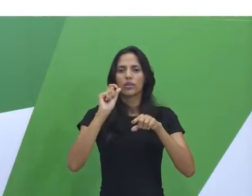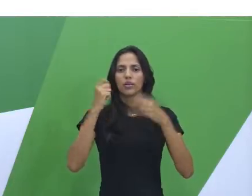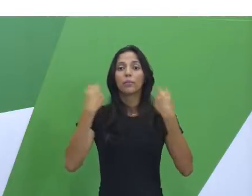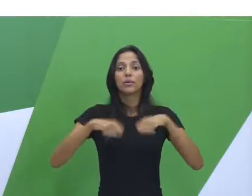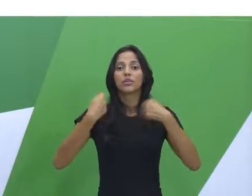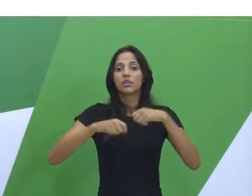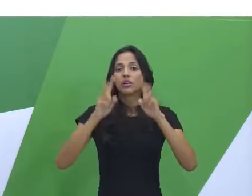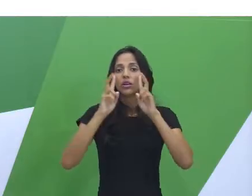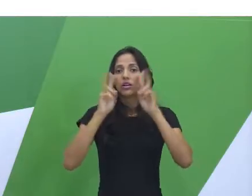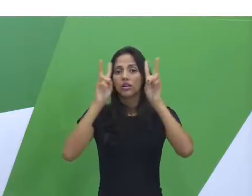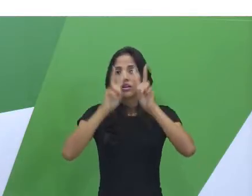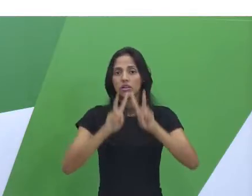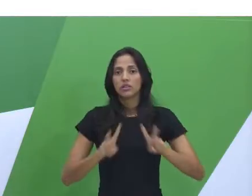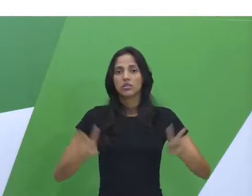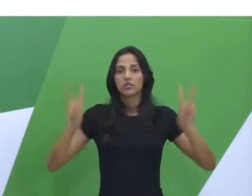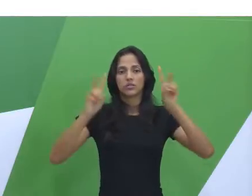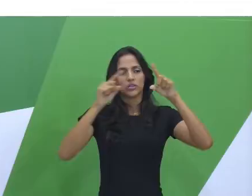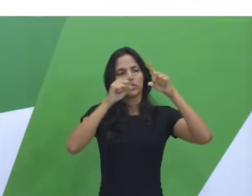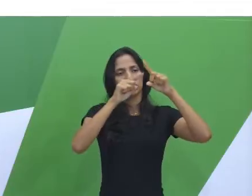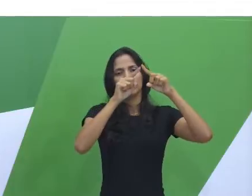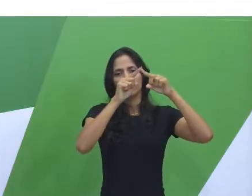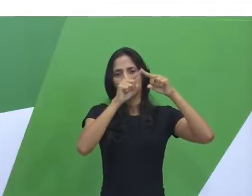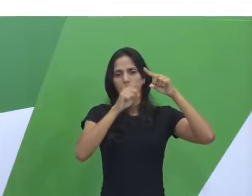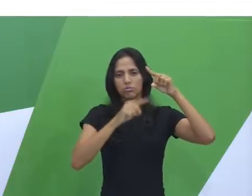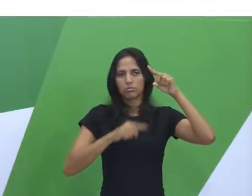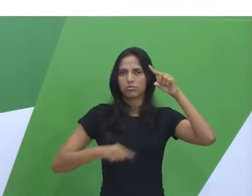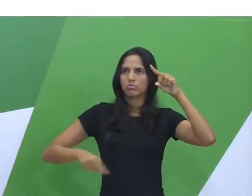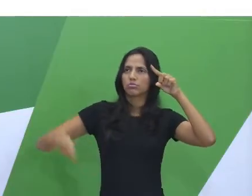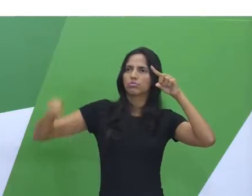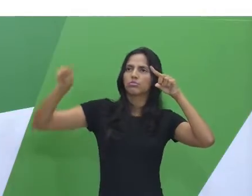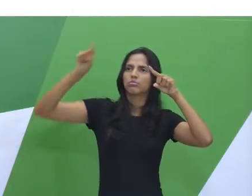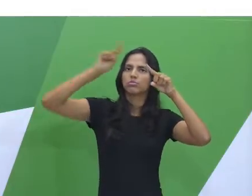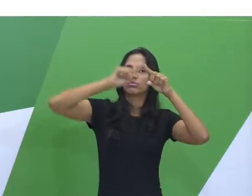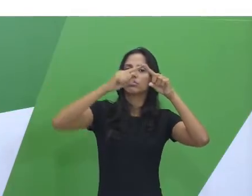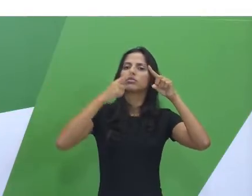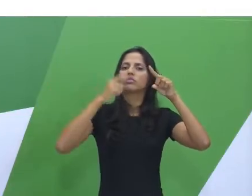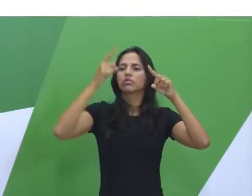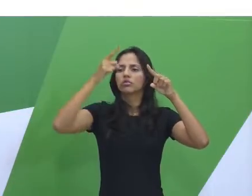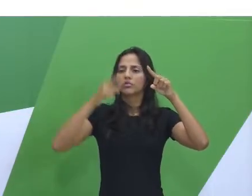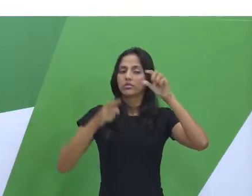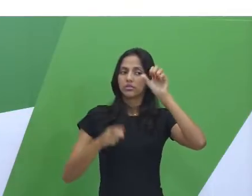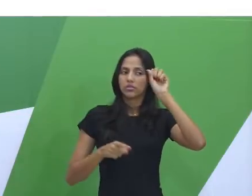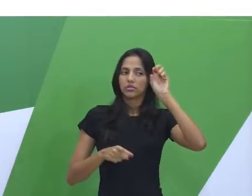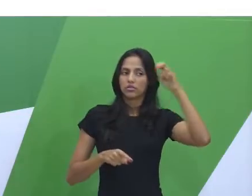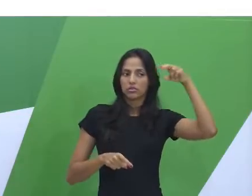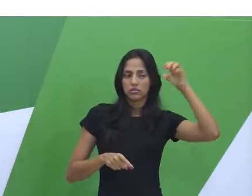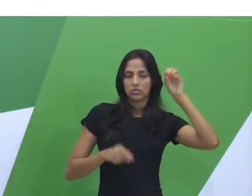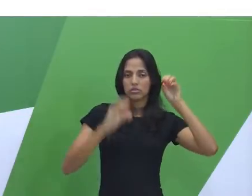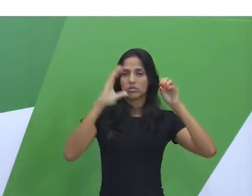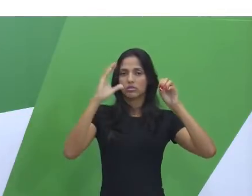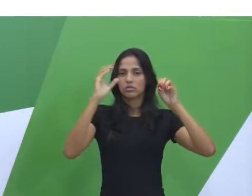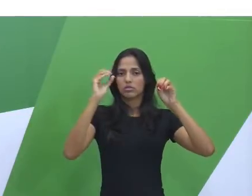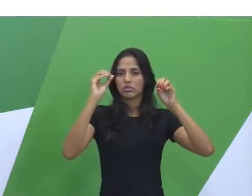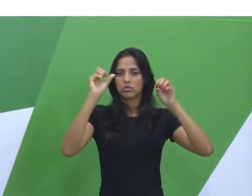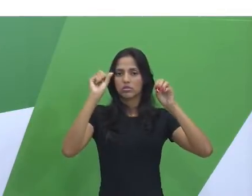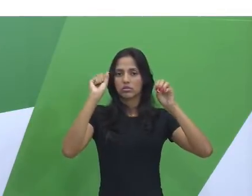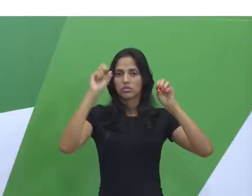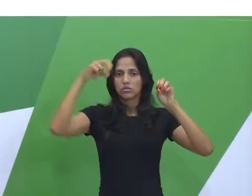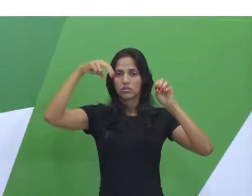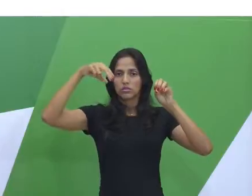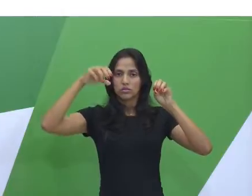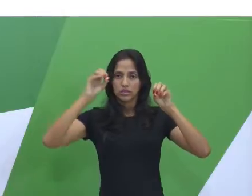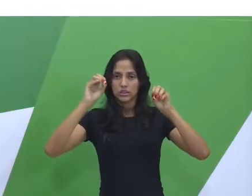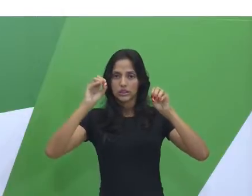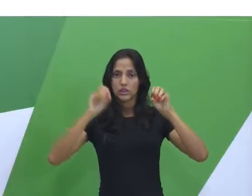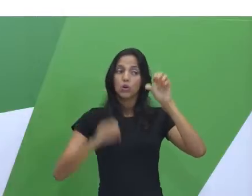ver primeiramente a angulação. Havia apenas o seno, o cosseno. Então o seno, na